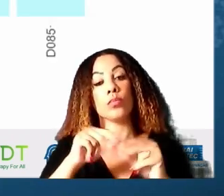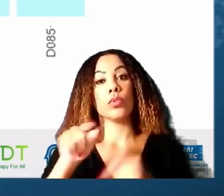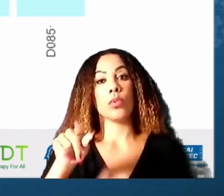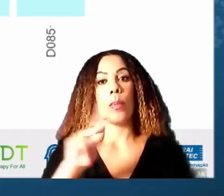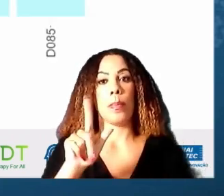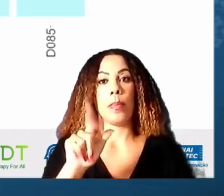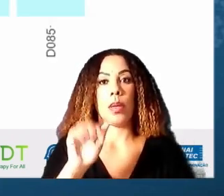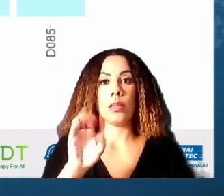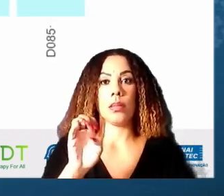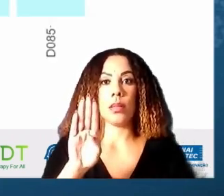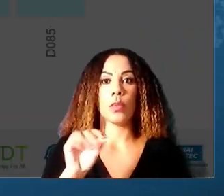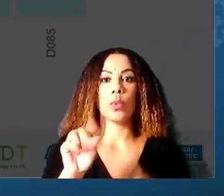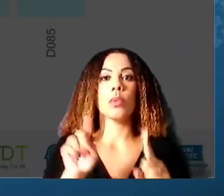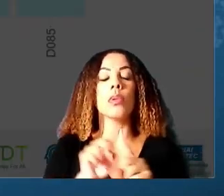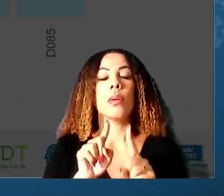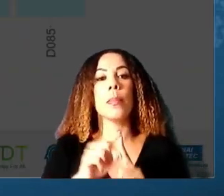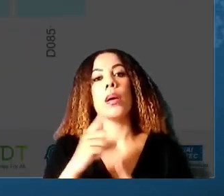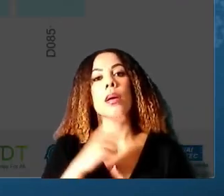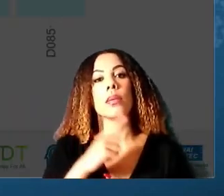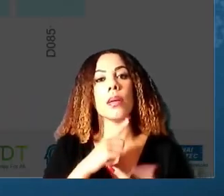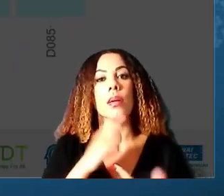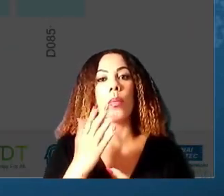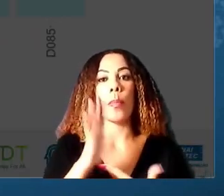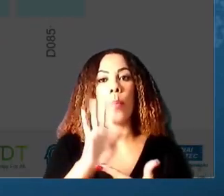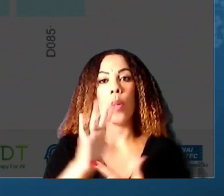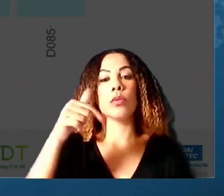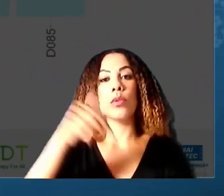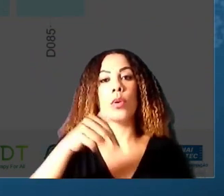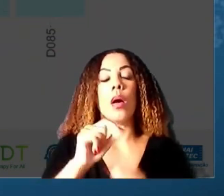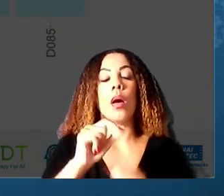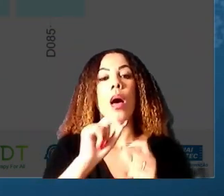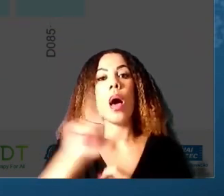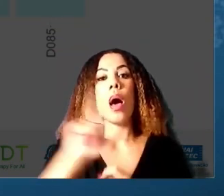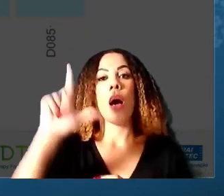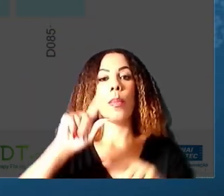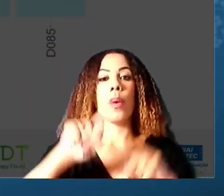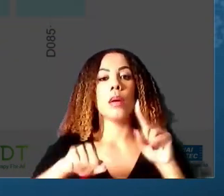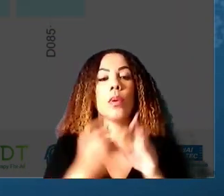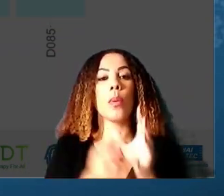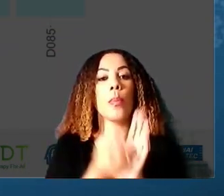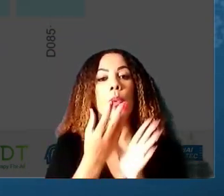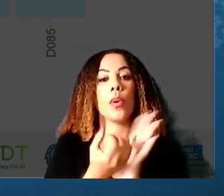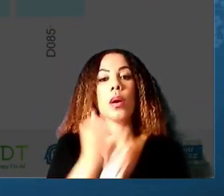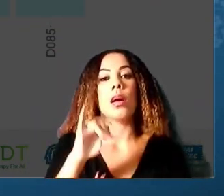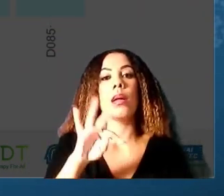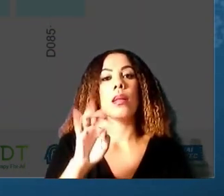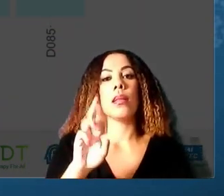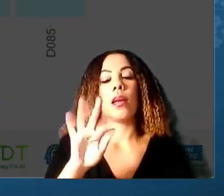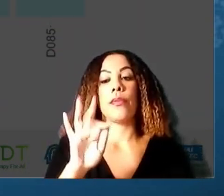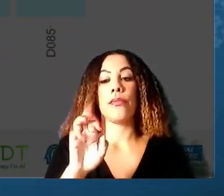uma indicação aqui de aumento de produção de interferon gama,